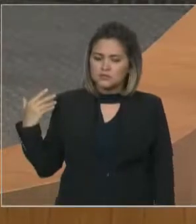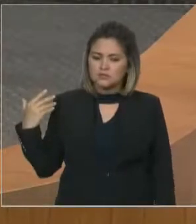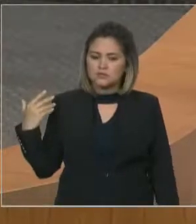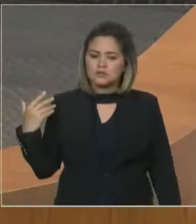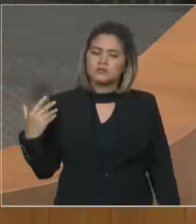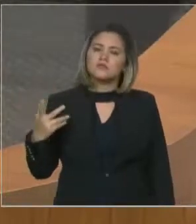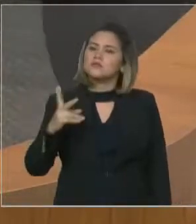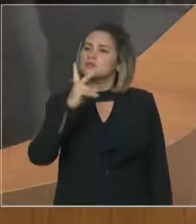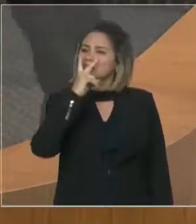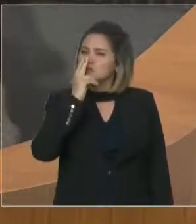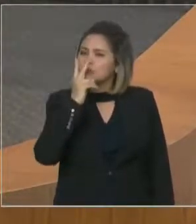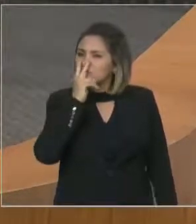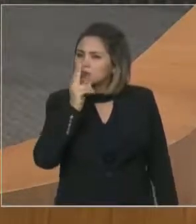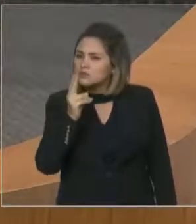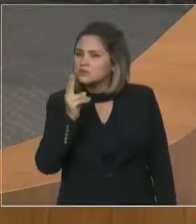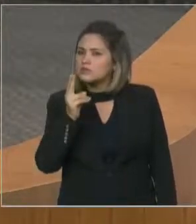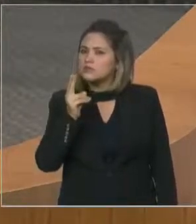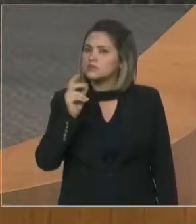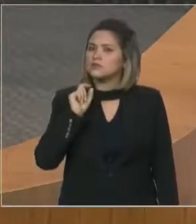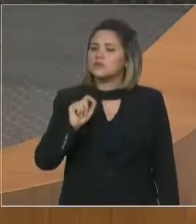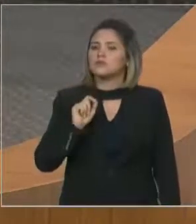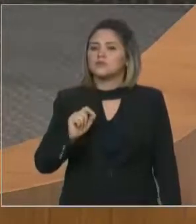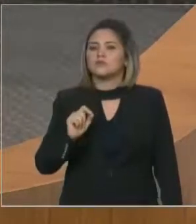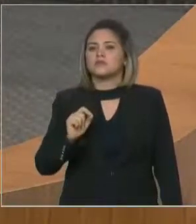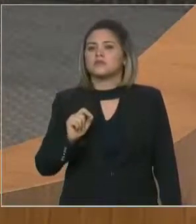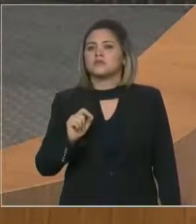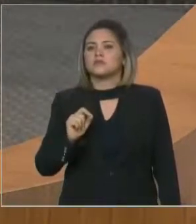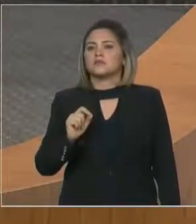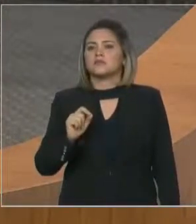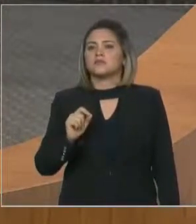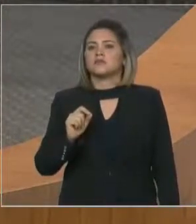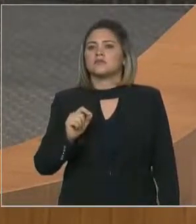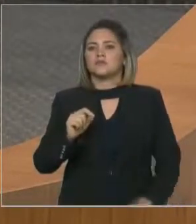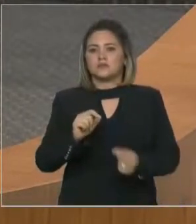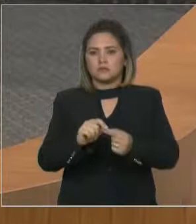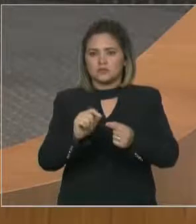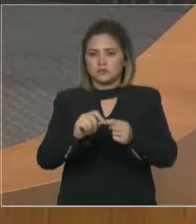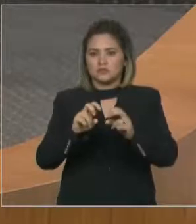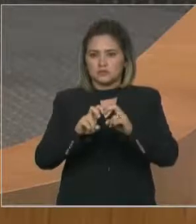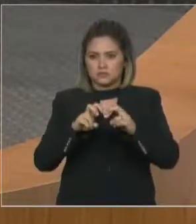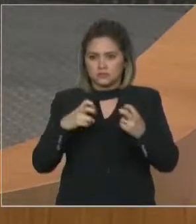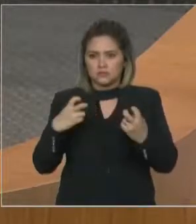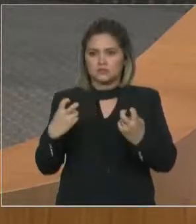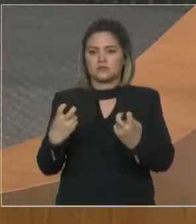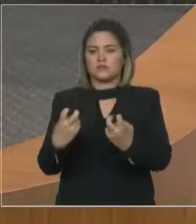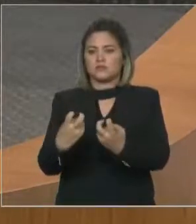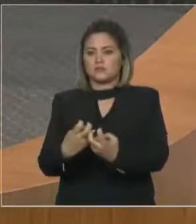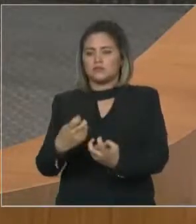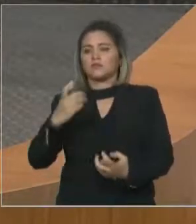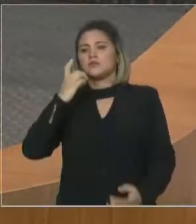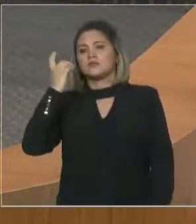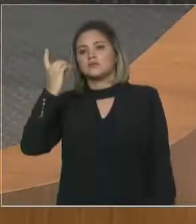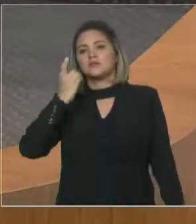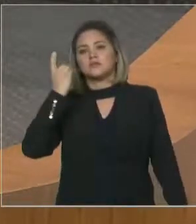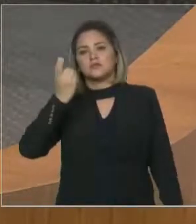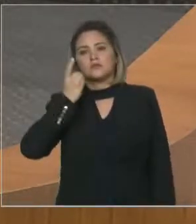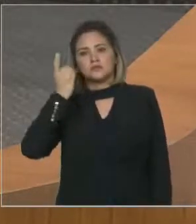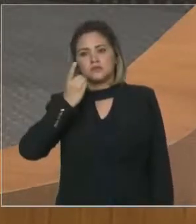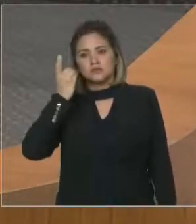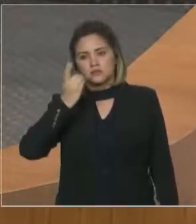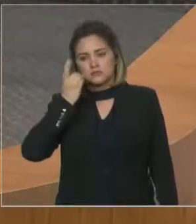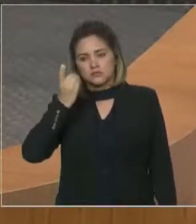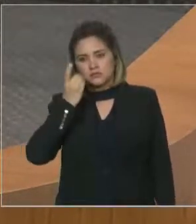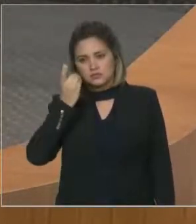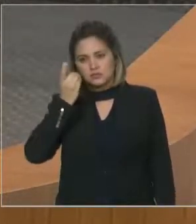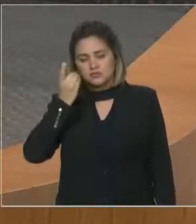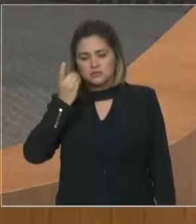parece-me, se não me engano, foi feita uma comissão de deputados para